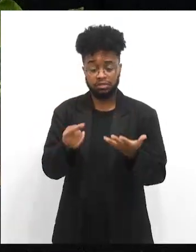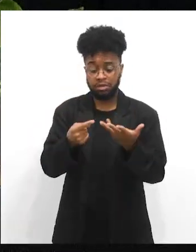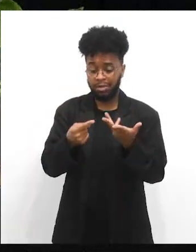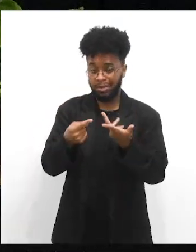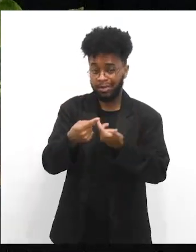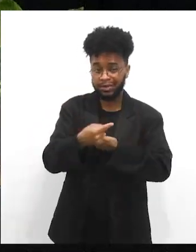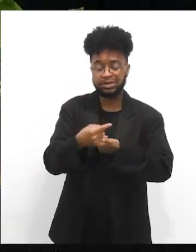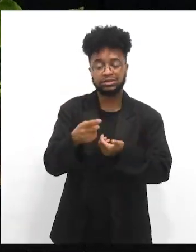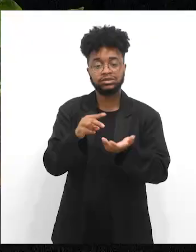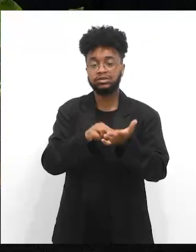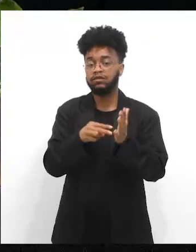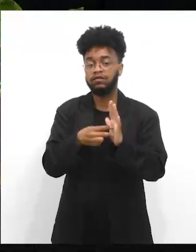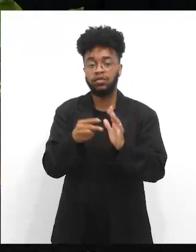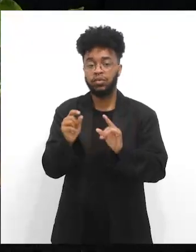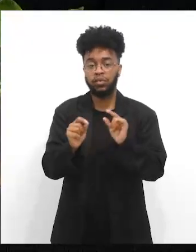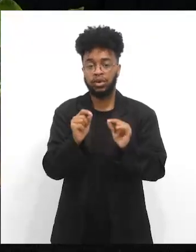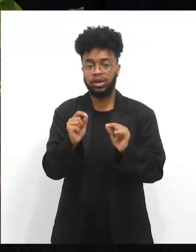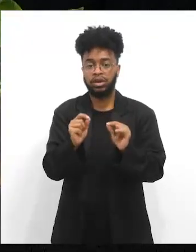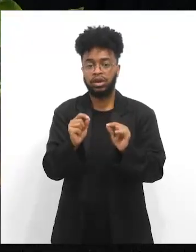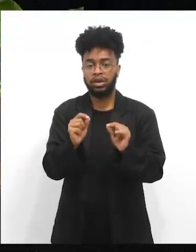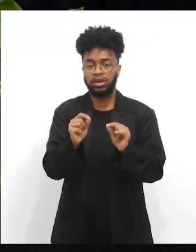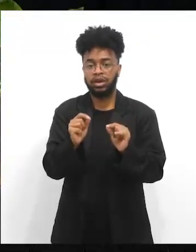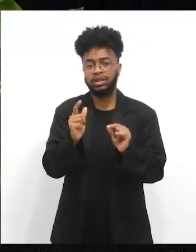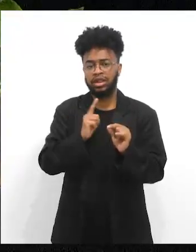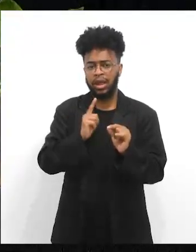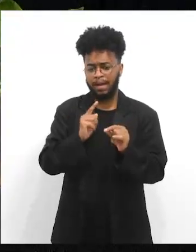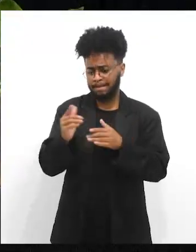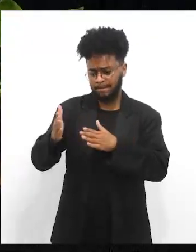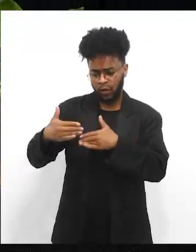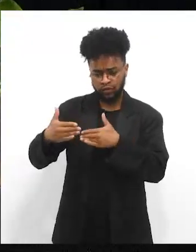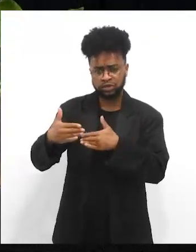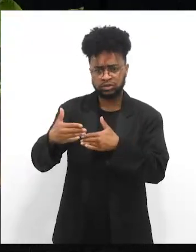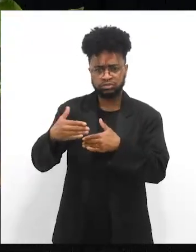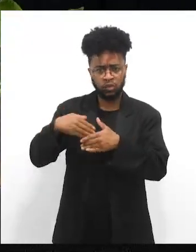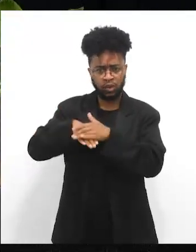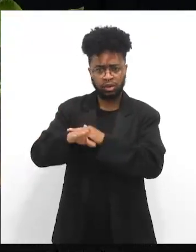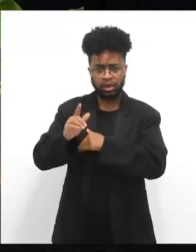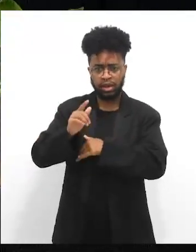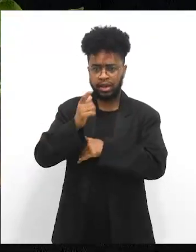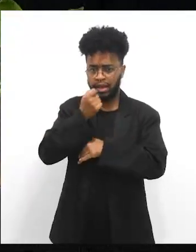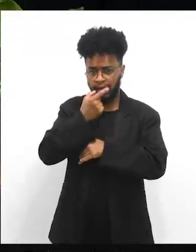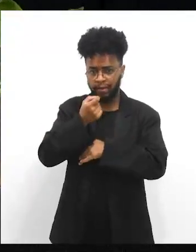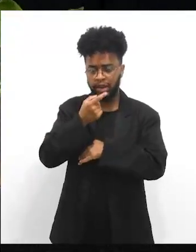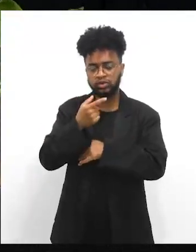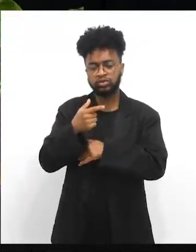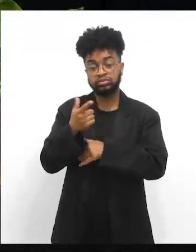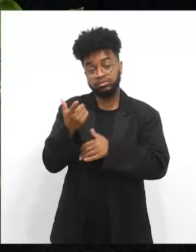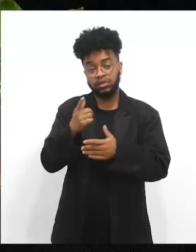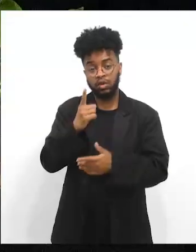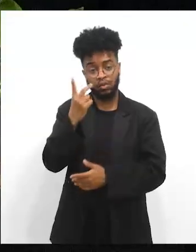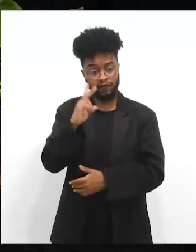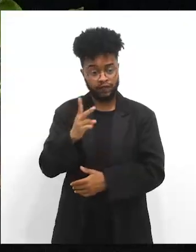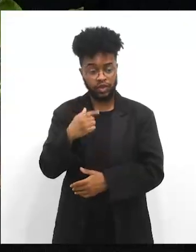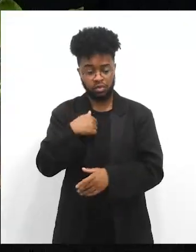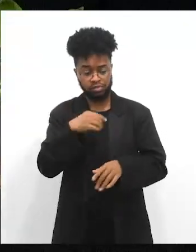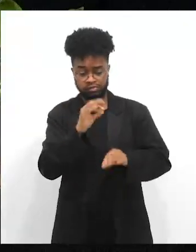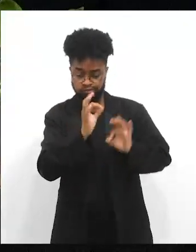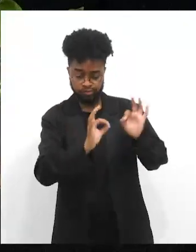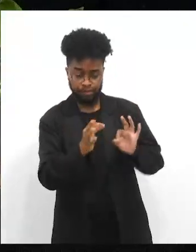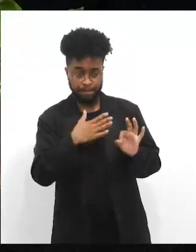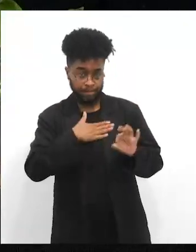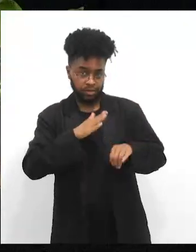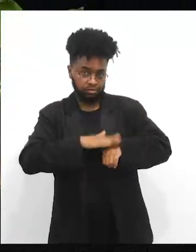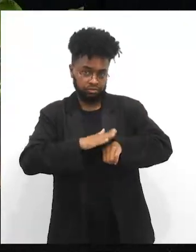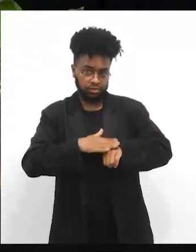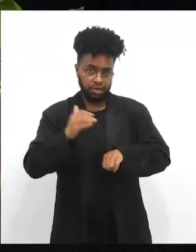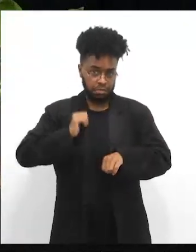E então isso tudo para ele era... E ele tinha uma bolsinha assim de remédio, né? E uma vez eu estava mexendo na